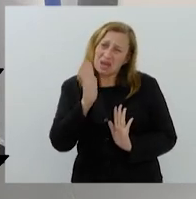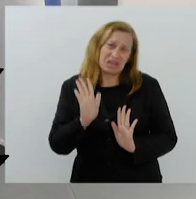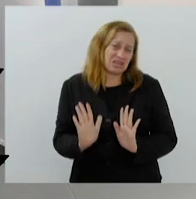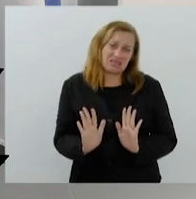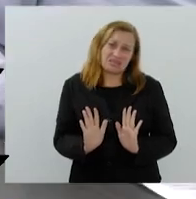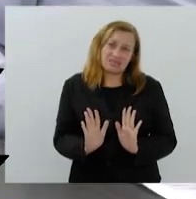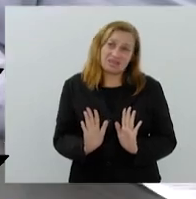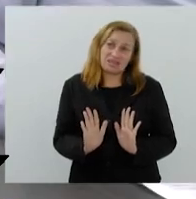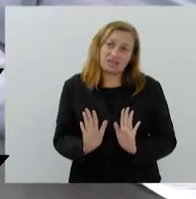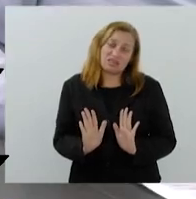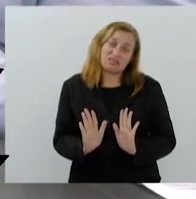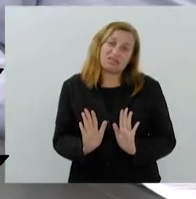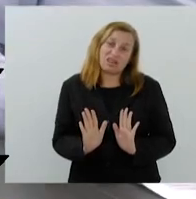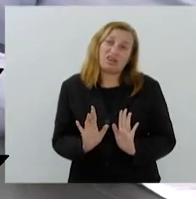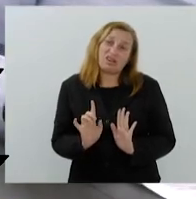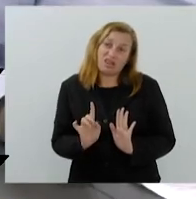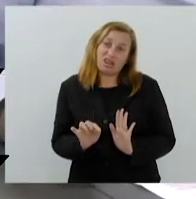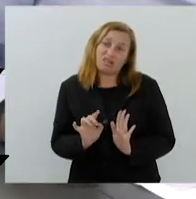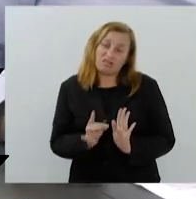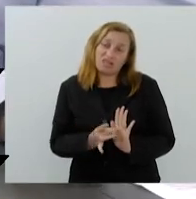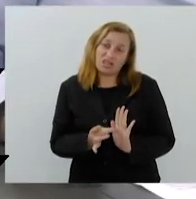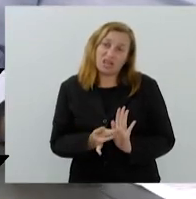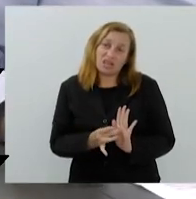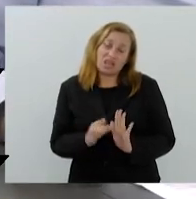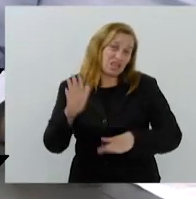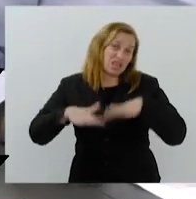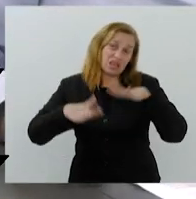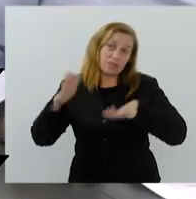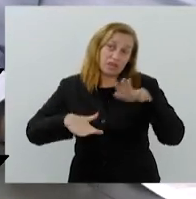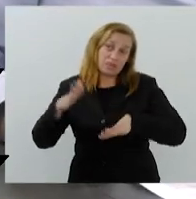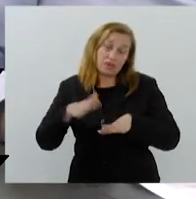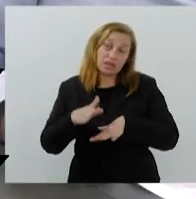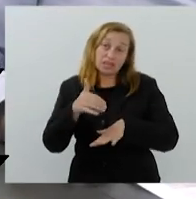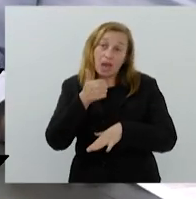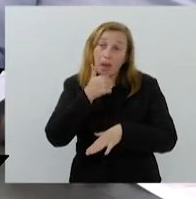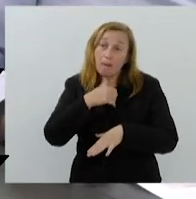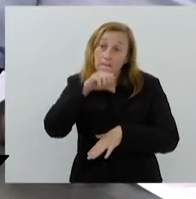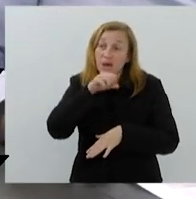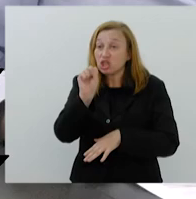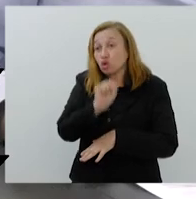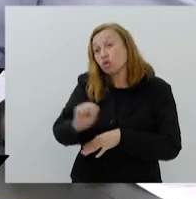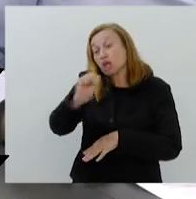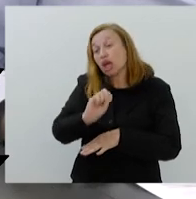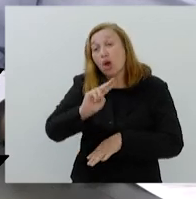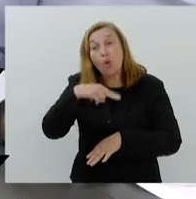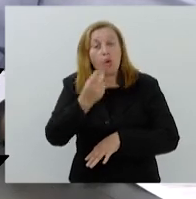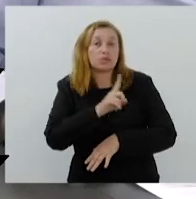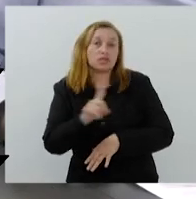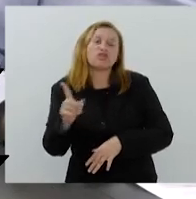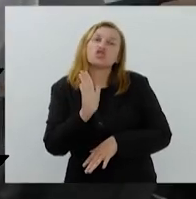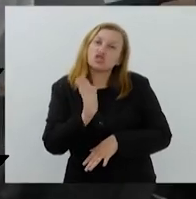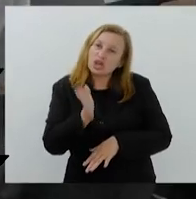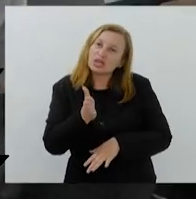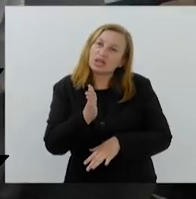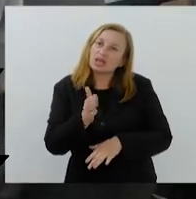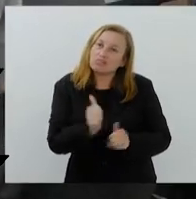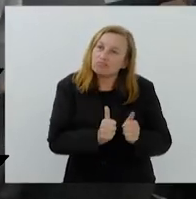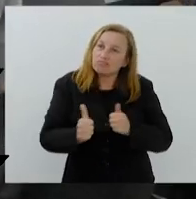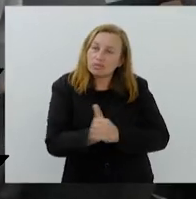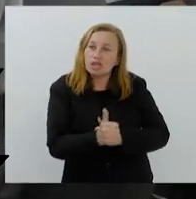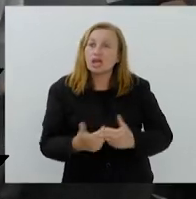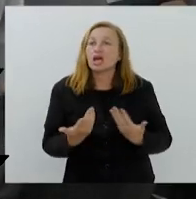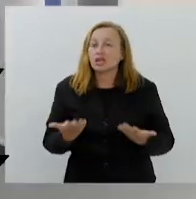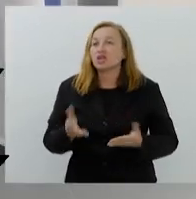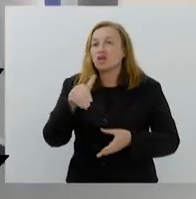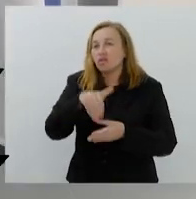mais simples esse... Lei, é. Essa é independente de ser solo ou não, obviamente, já tem prioridade. Né? Então, vou apresentar um